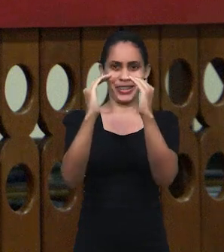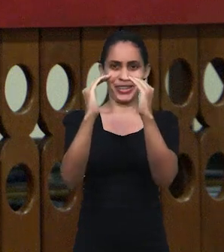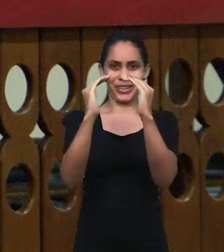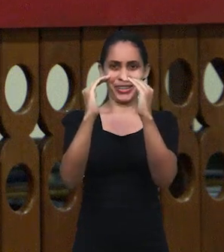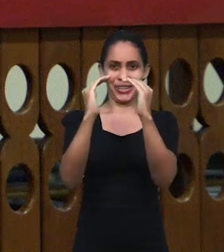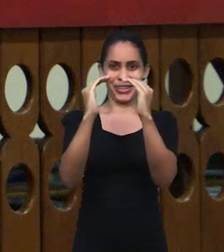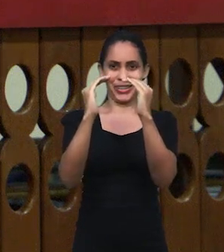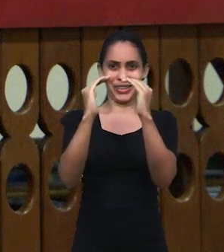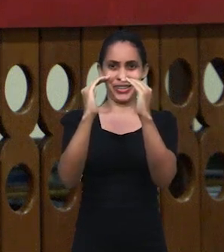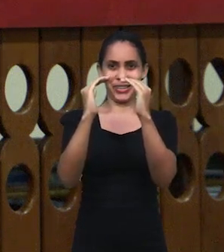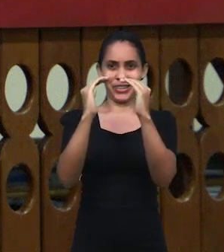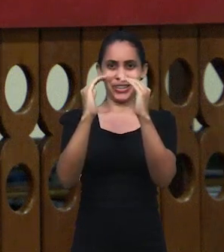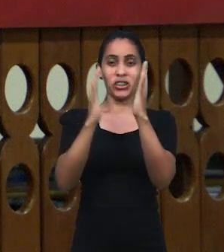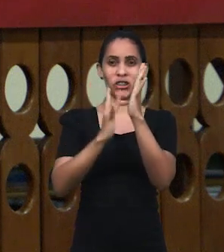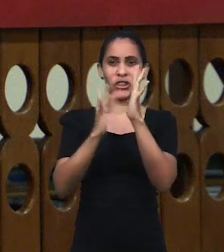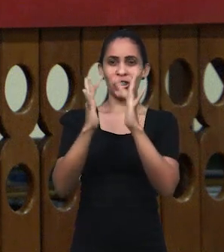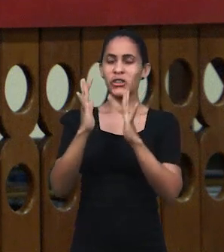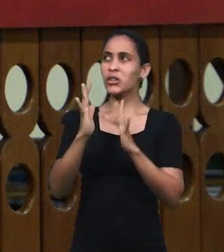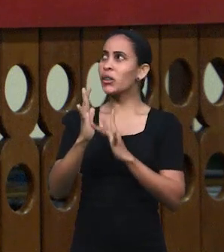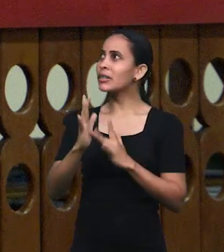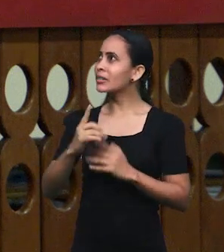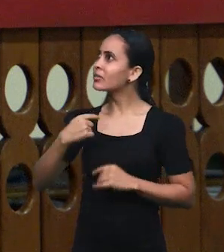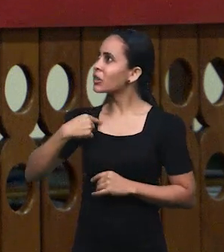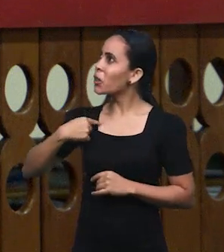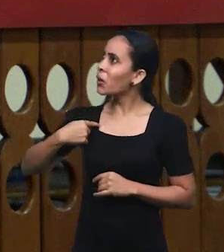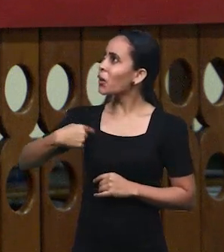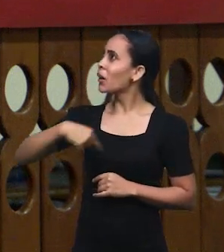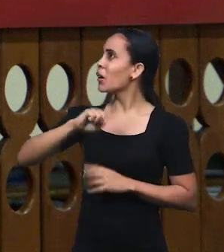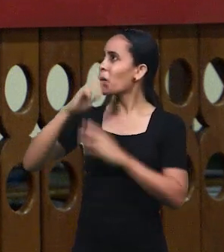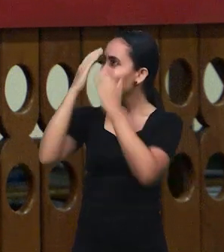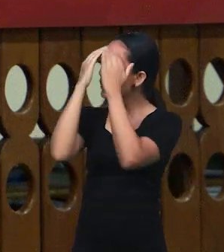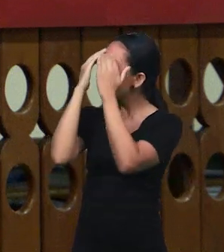ele vai. Ele ouviu essa ordem do